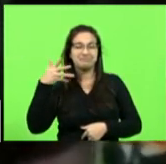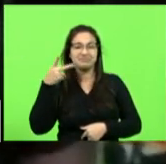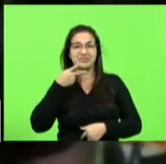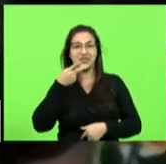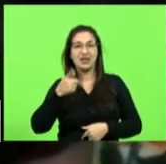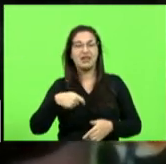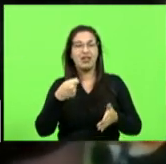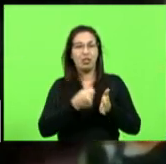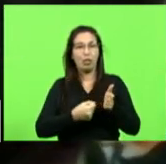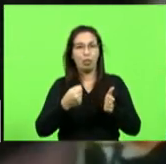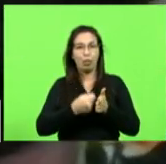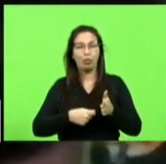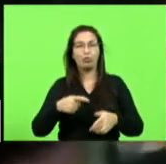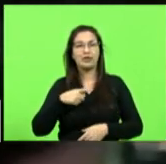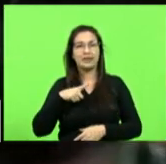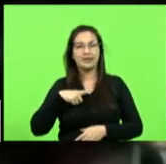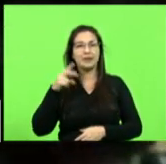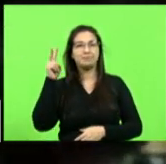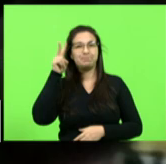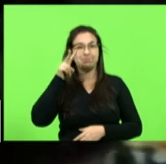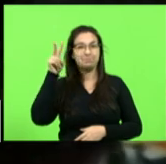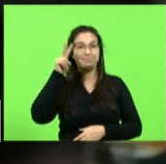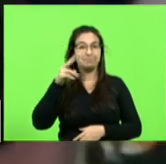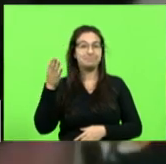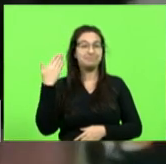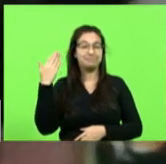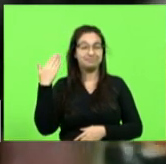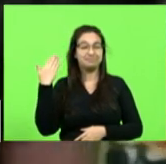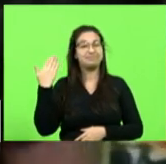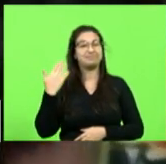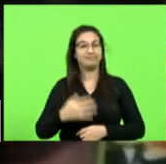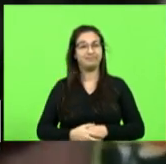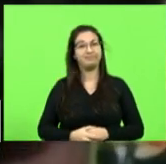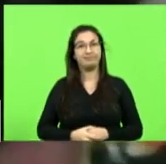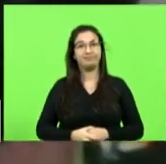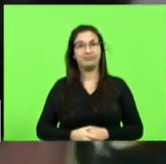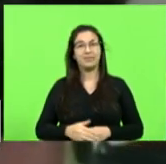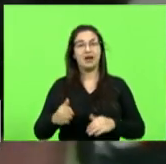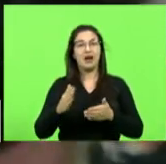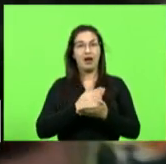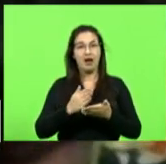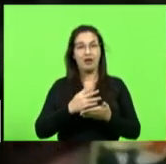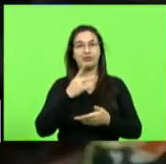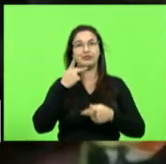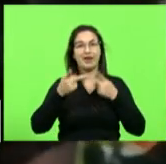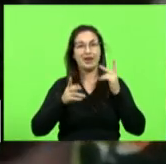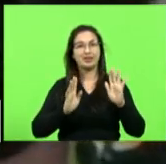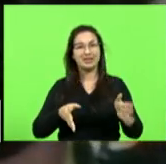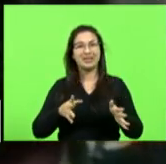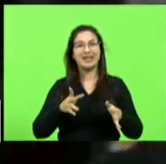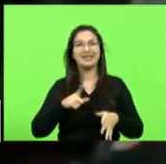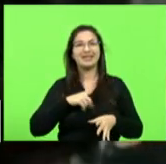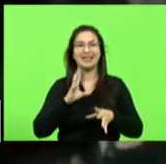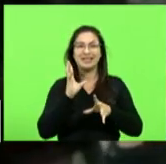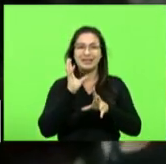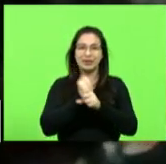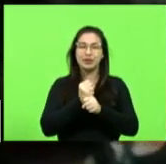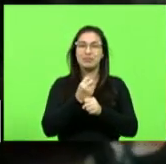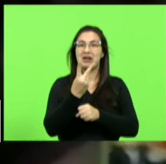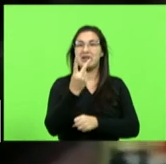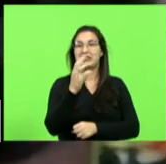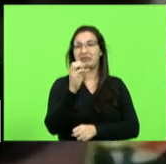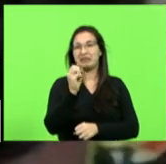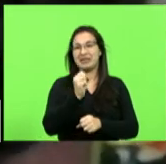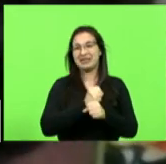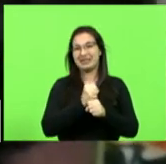história. Como alguns que me antecederam disseram, tem 20 anos que nós estamos nessa luta, sendo